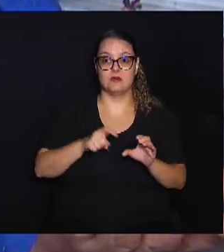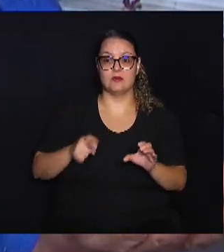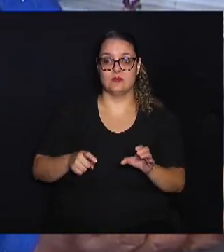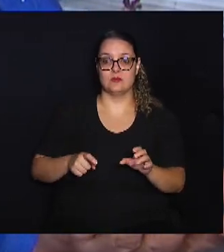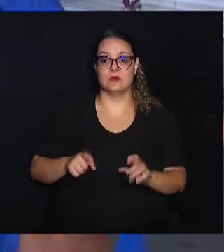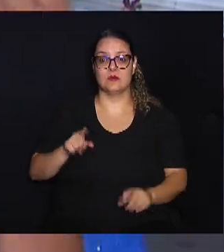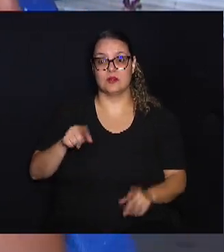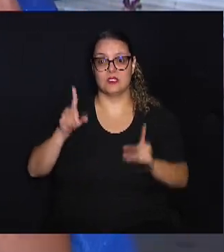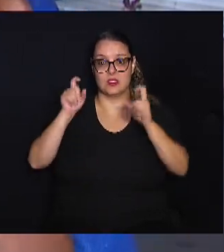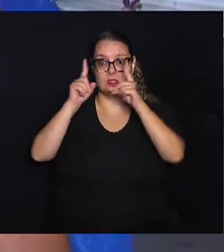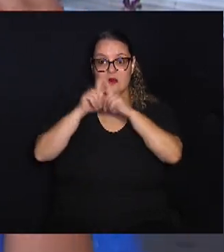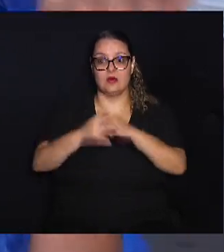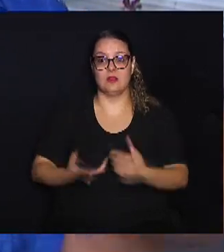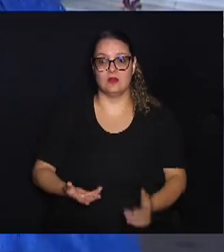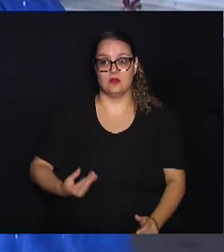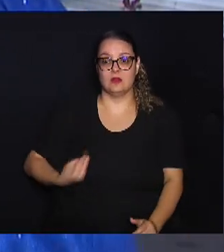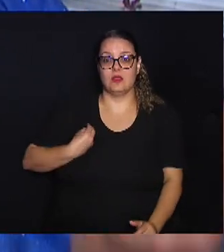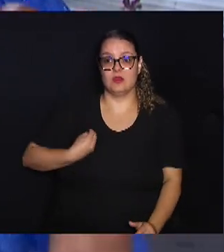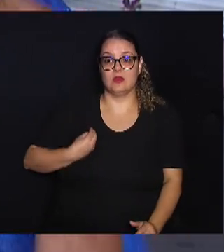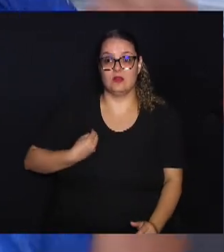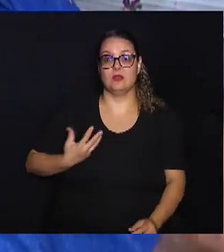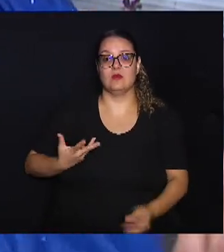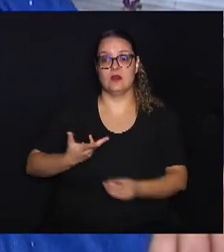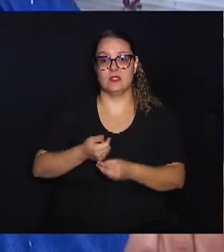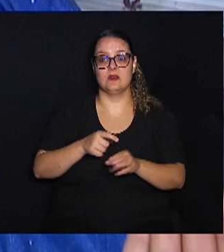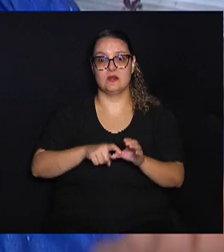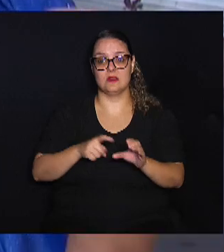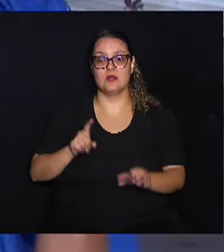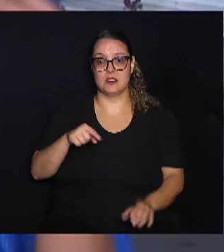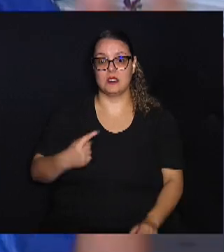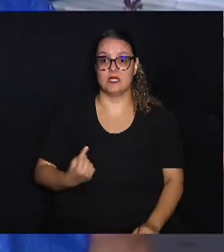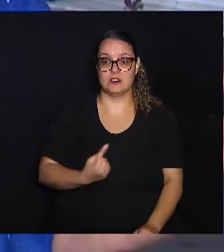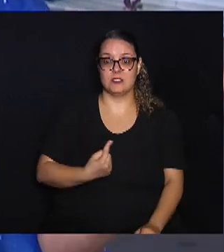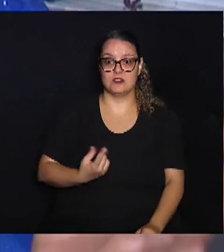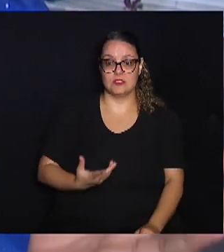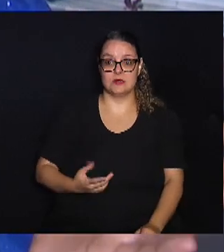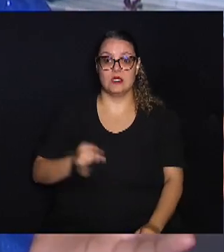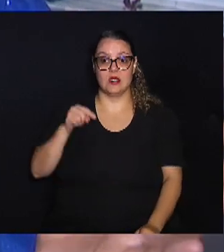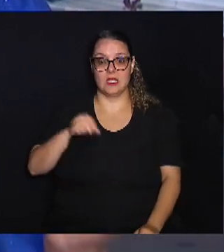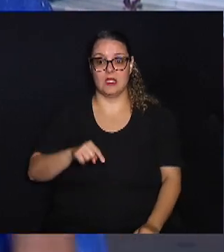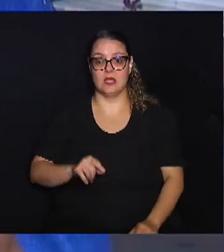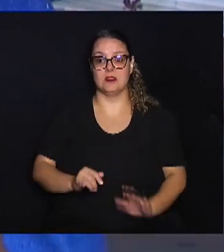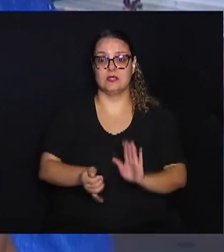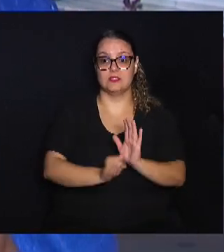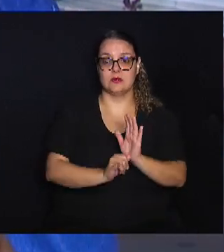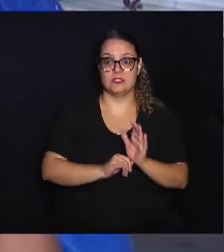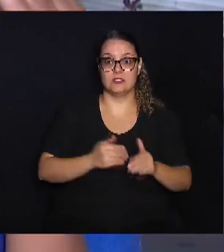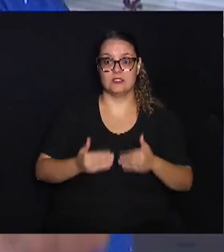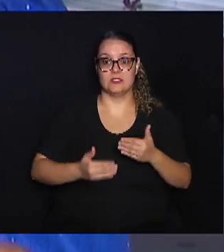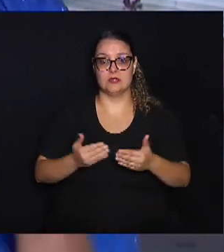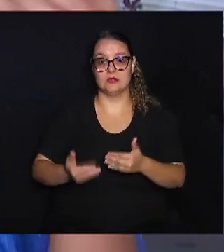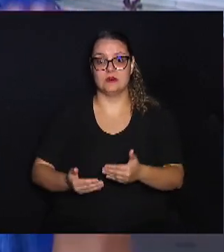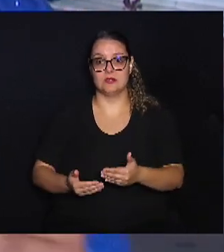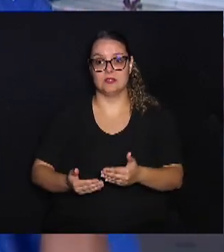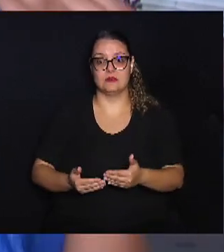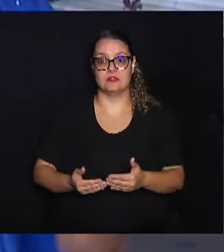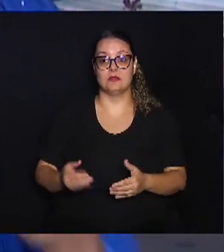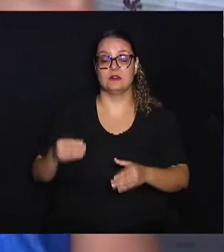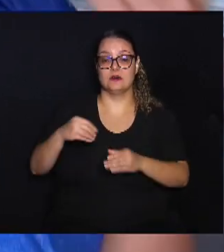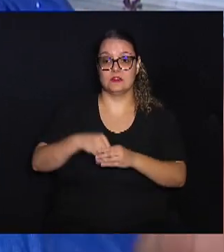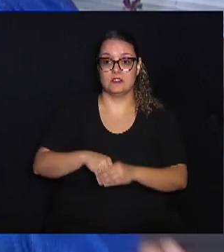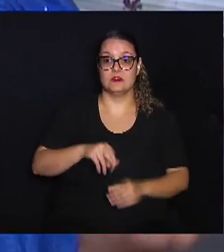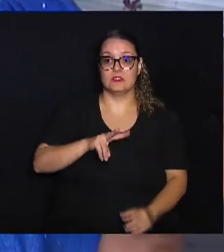muito difícil a vida do artista independente, ela é muito solitária. Então a partir desses editais e estar numa